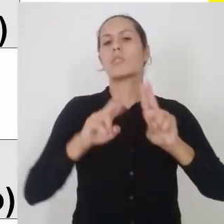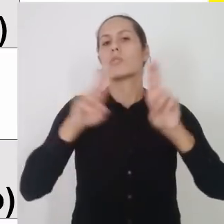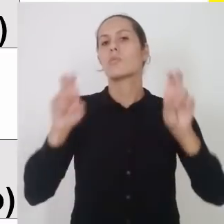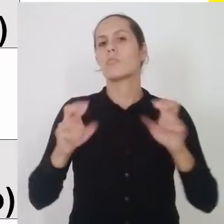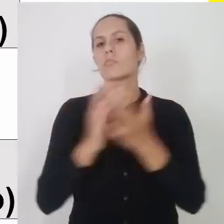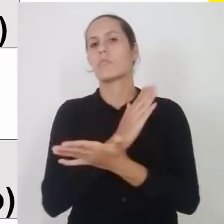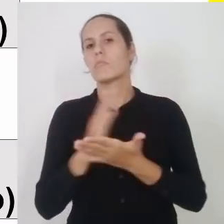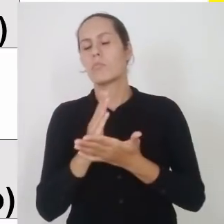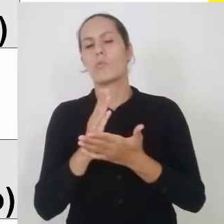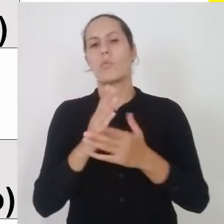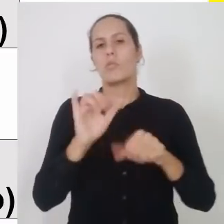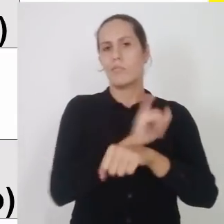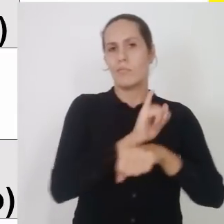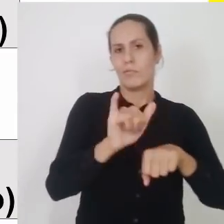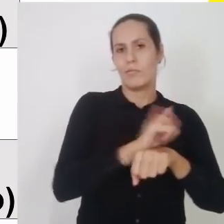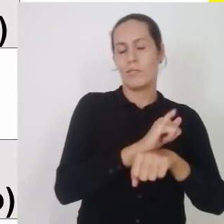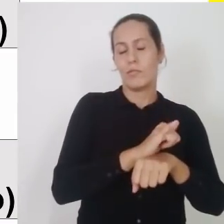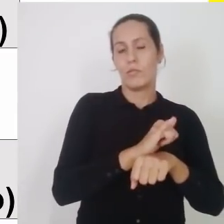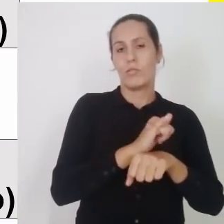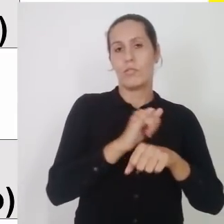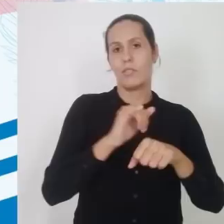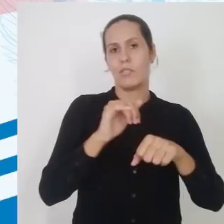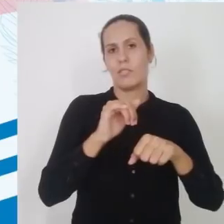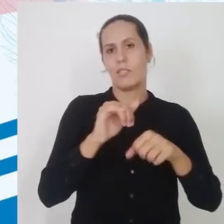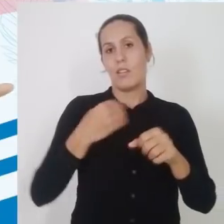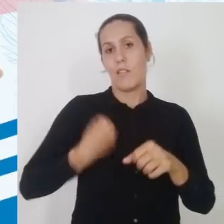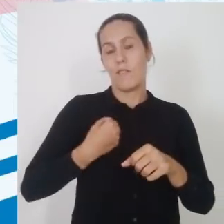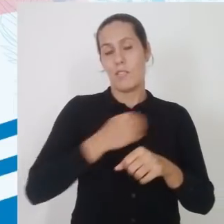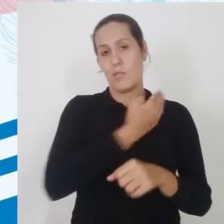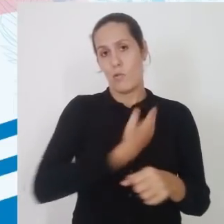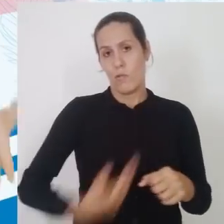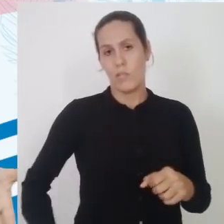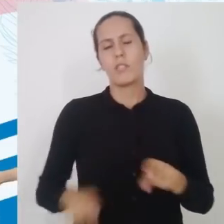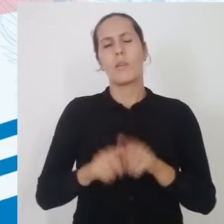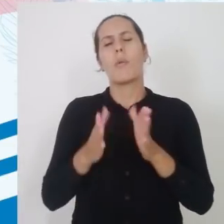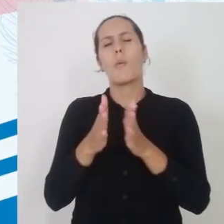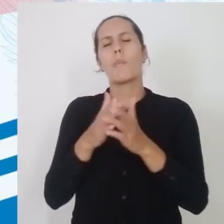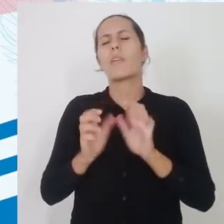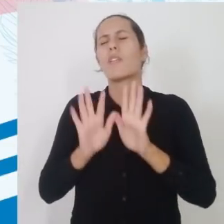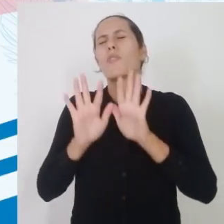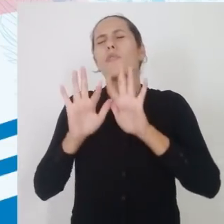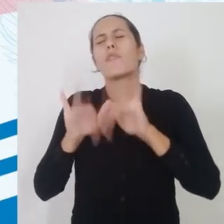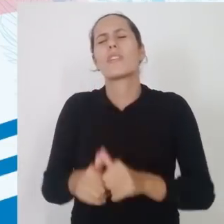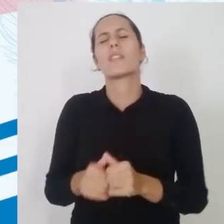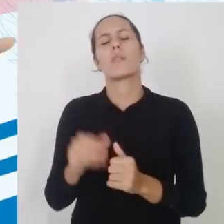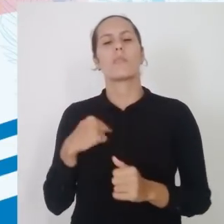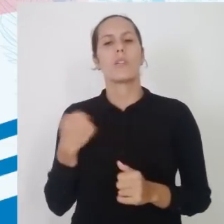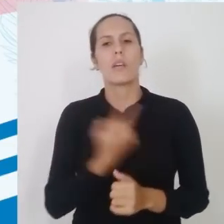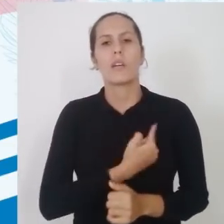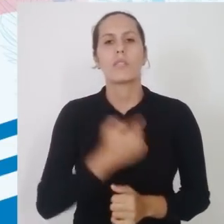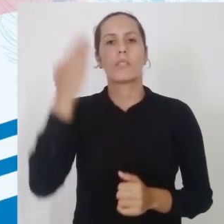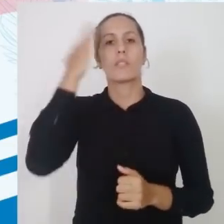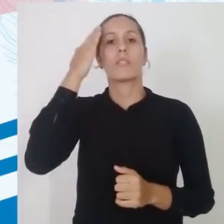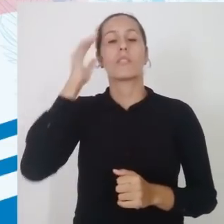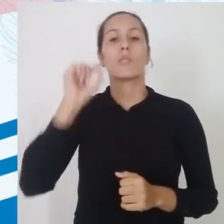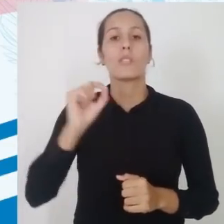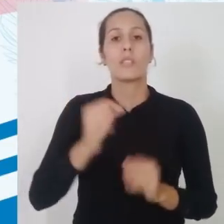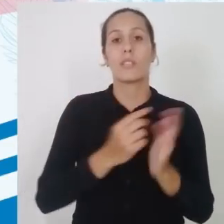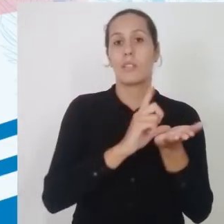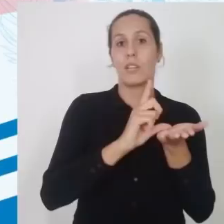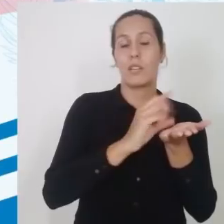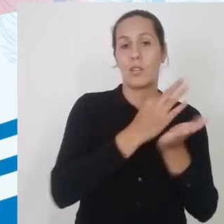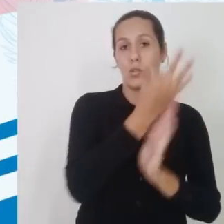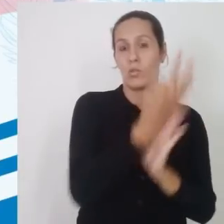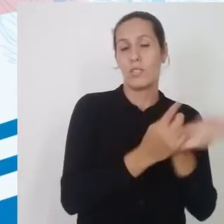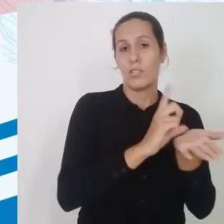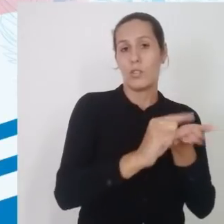governador e o apelo final, o pedido final é super importante para que a gente entenda que se trata de um texto de artigo de opinião e que esse